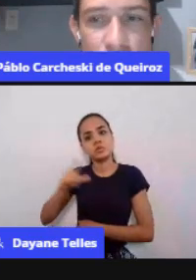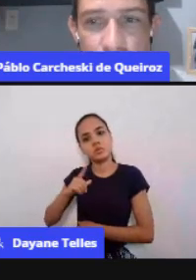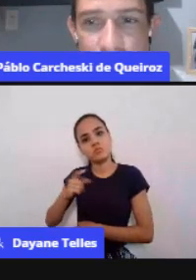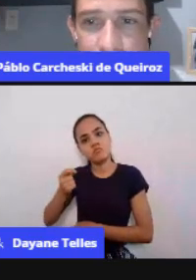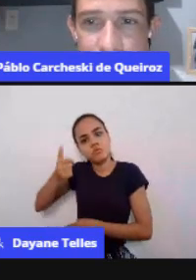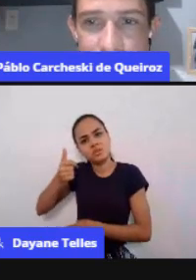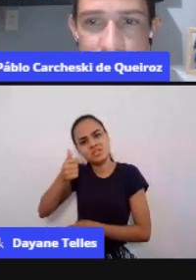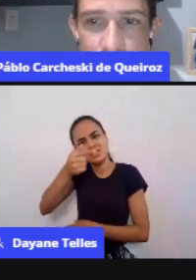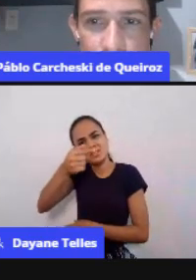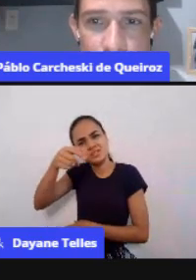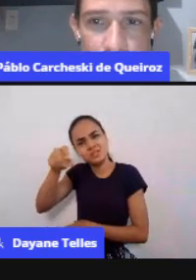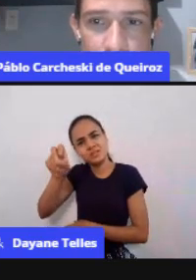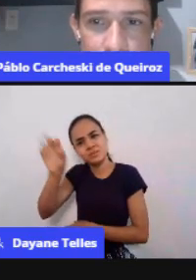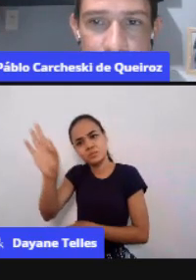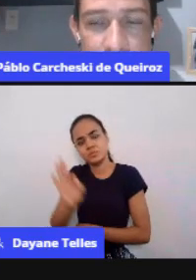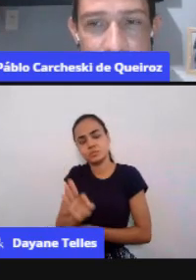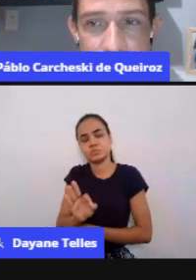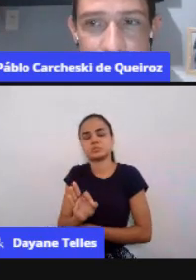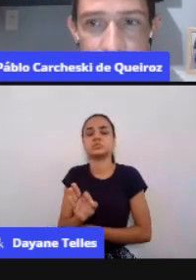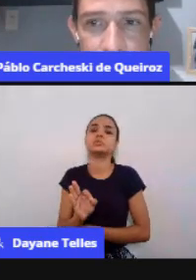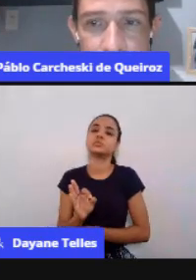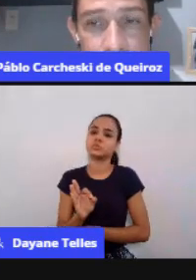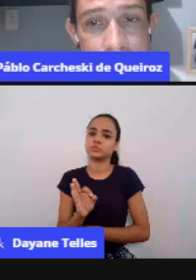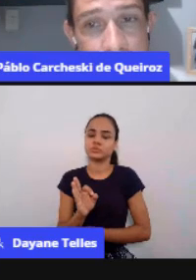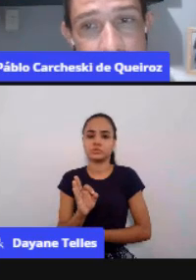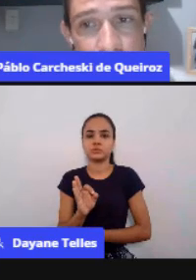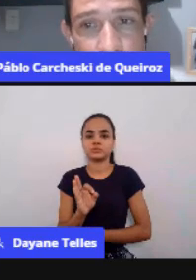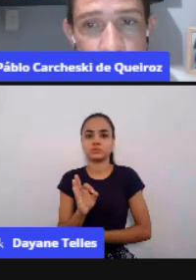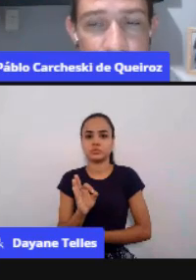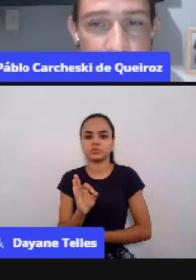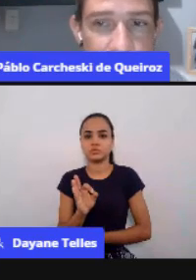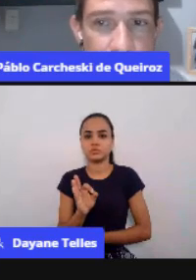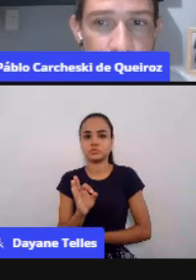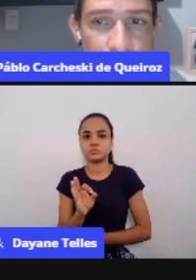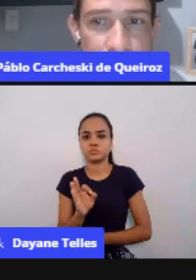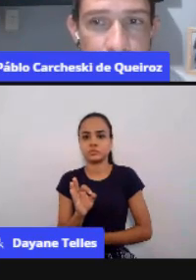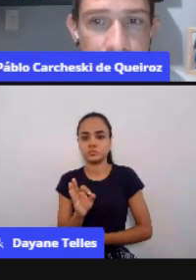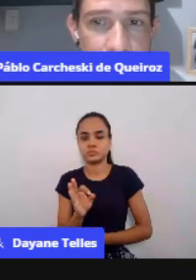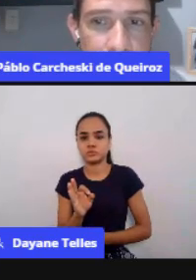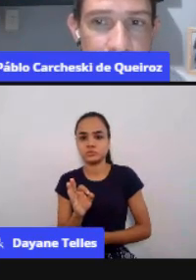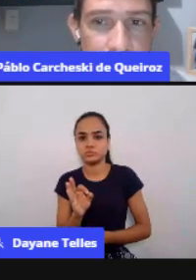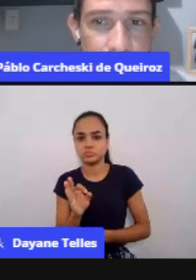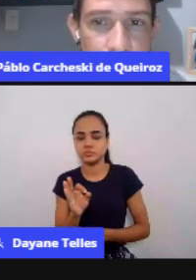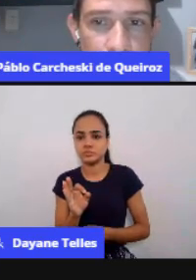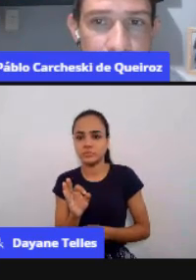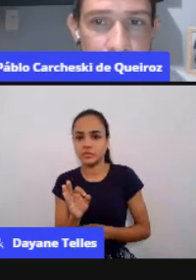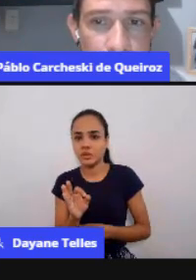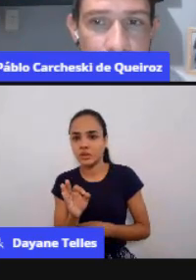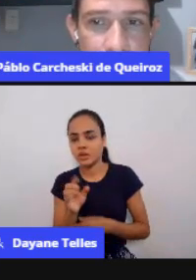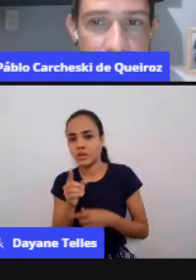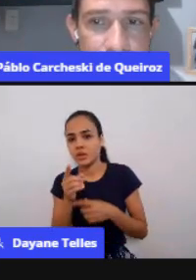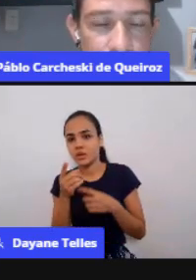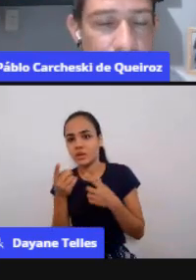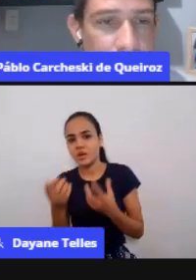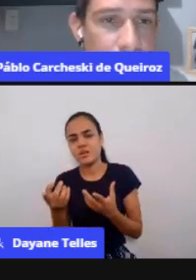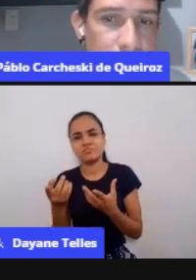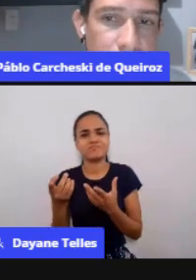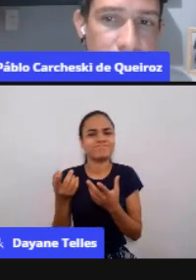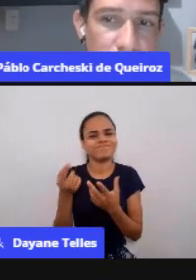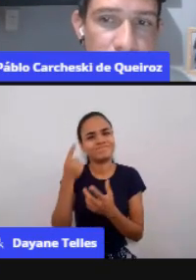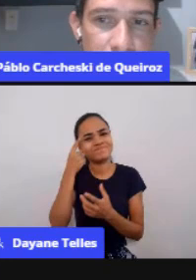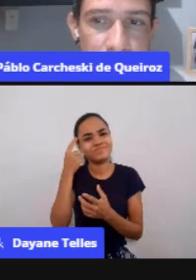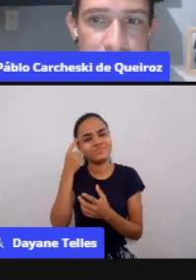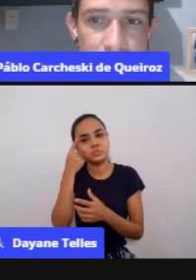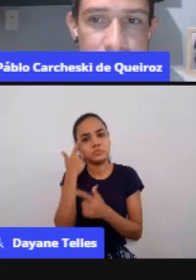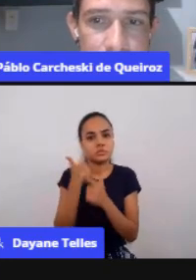desse disco aí, né, que está pintado, né? E aí a gente falou, puxa, isso aí pode dar problema, né? Isso aí pode ser problemático, né? E